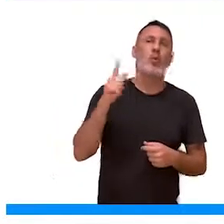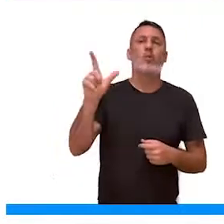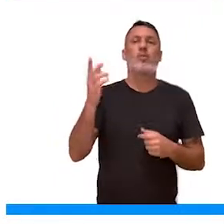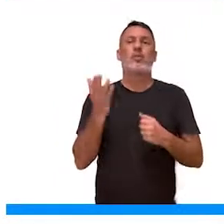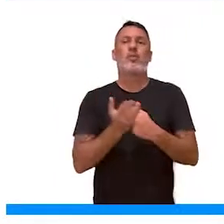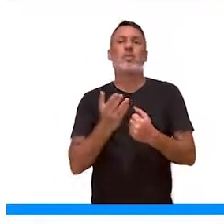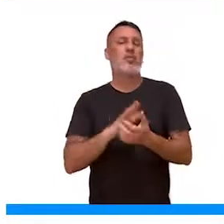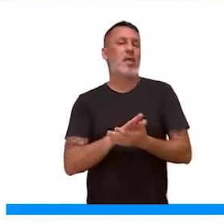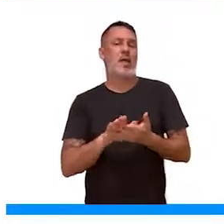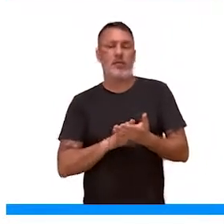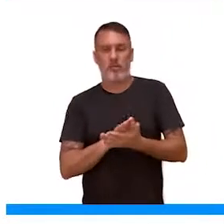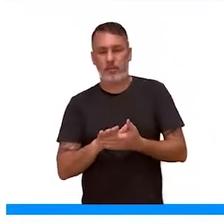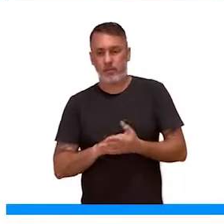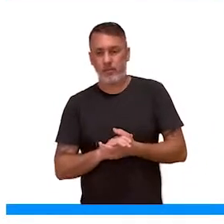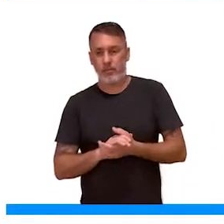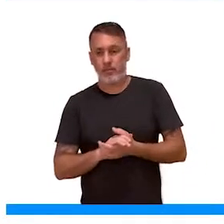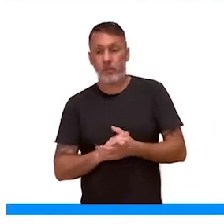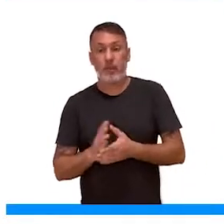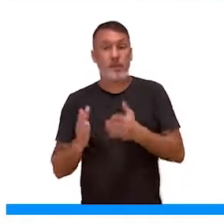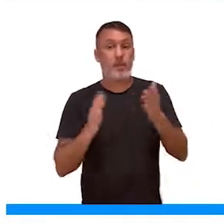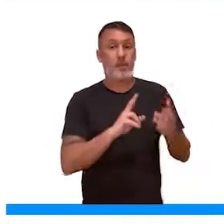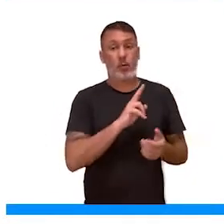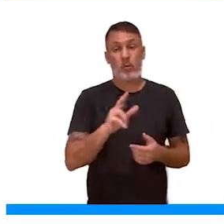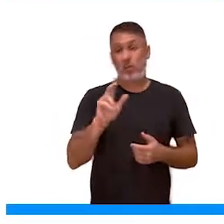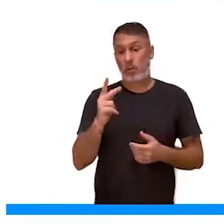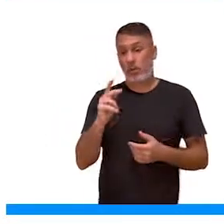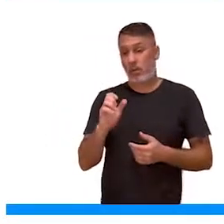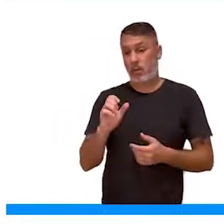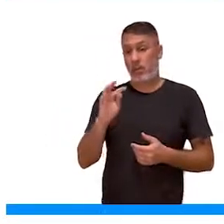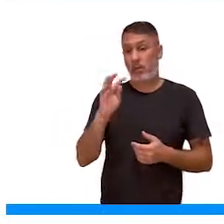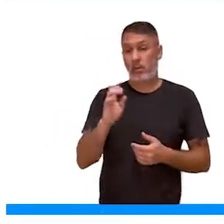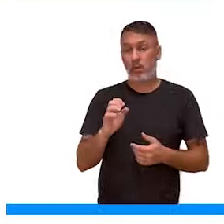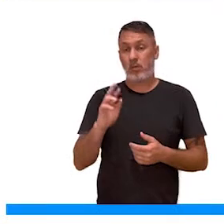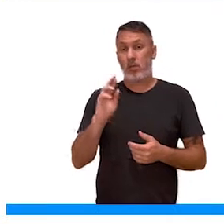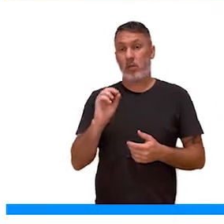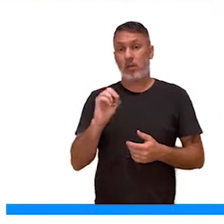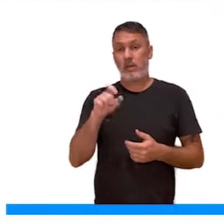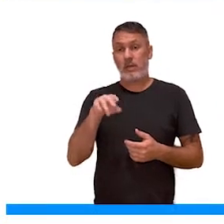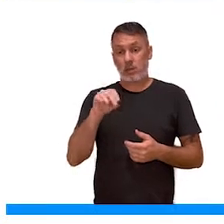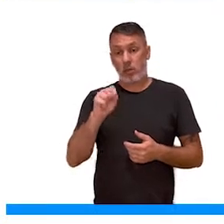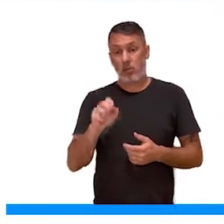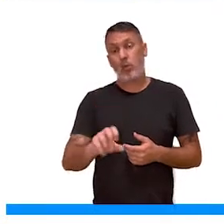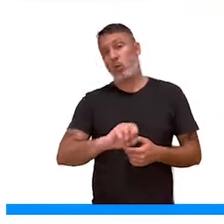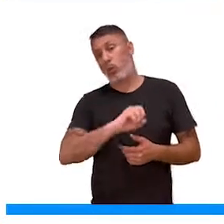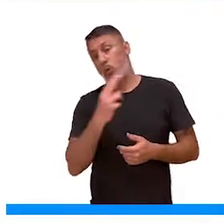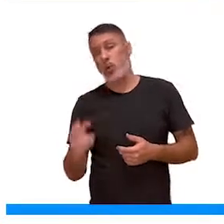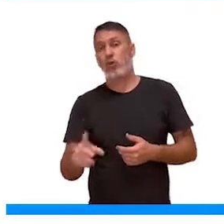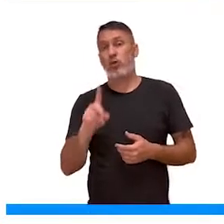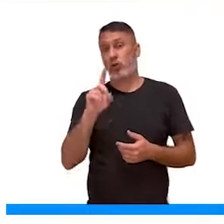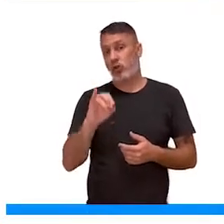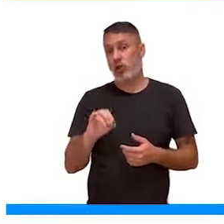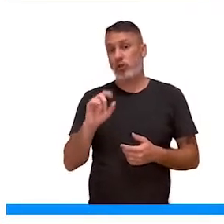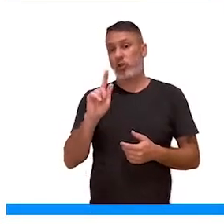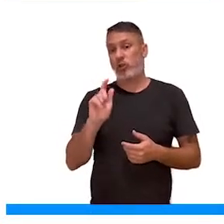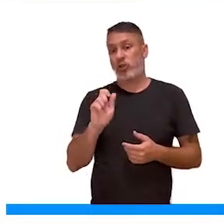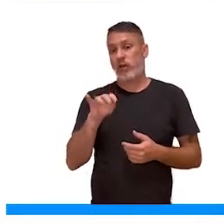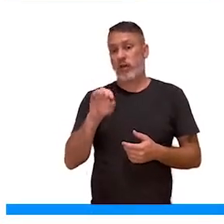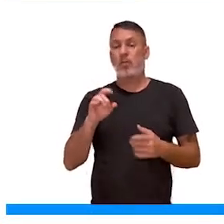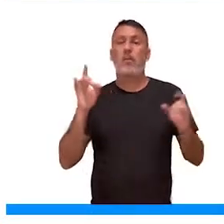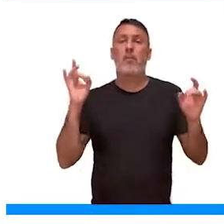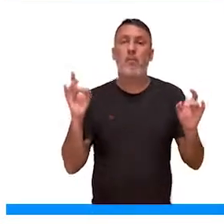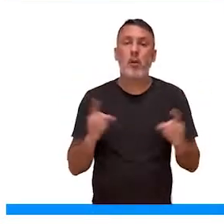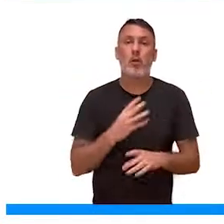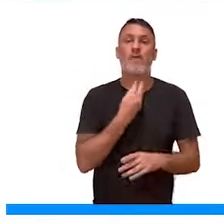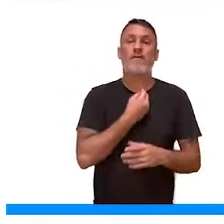ou hospedeiro intermediário. Já os heteroxenos ou digenéticos são parasitas que completam o seu ciclo